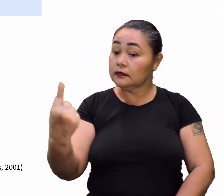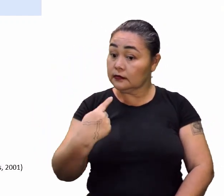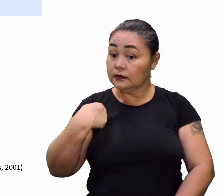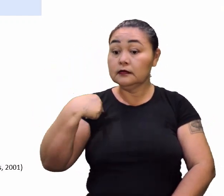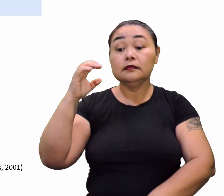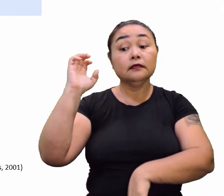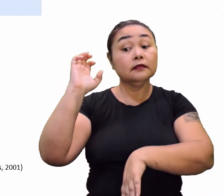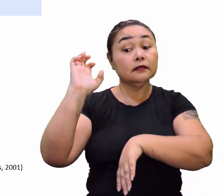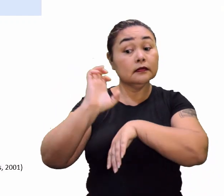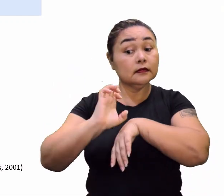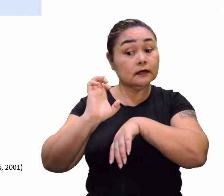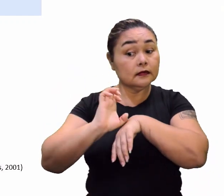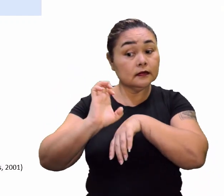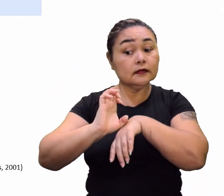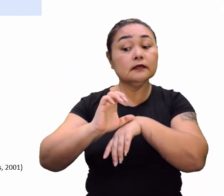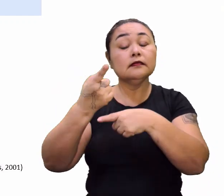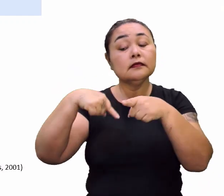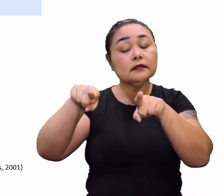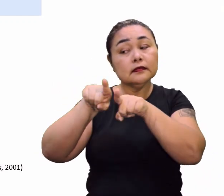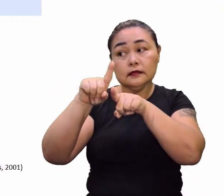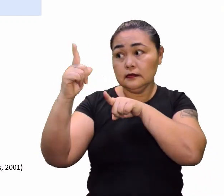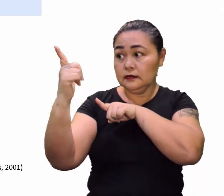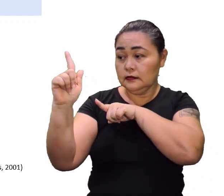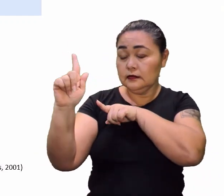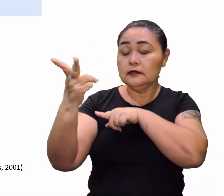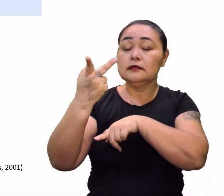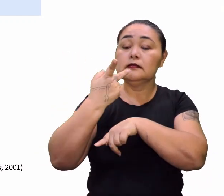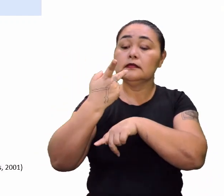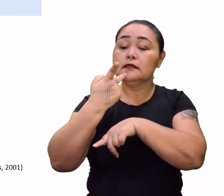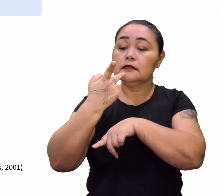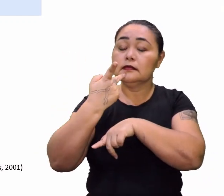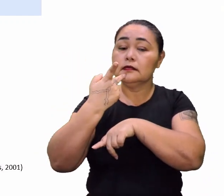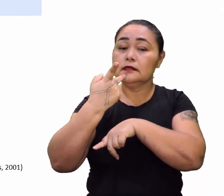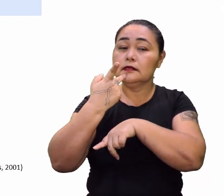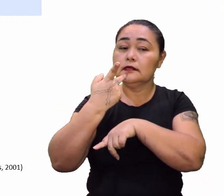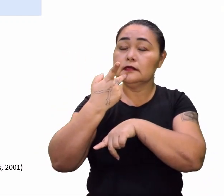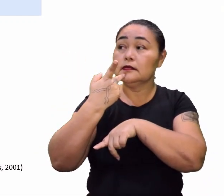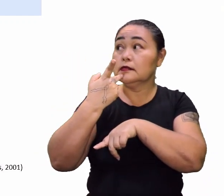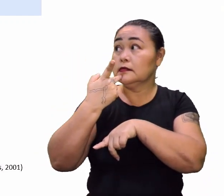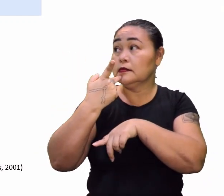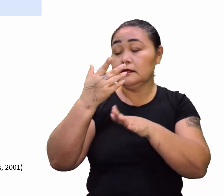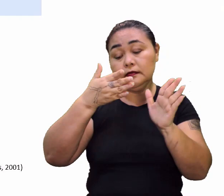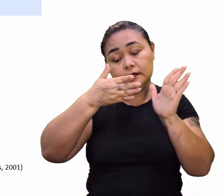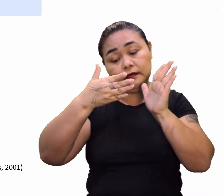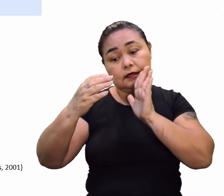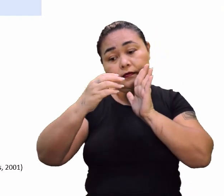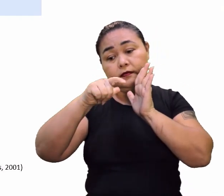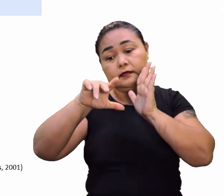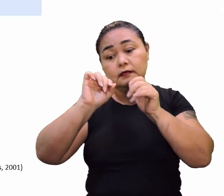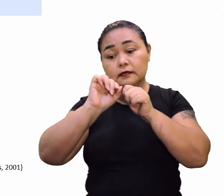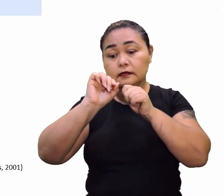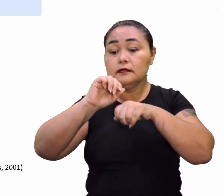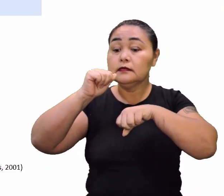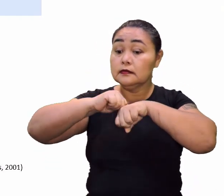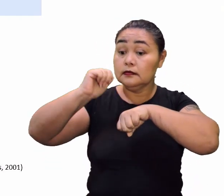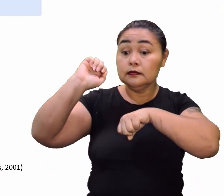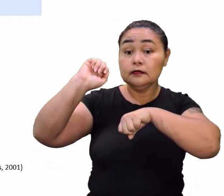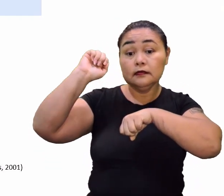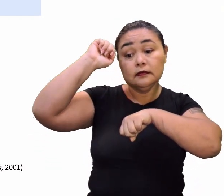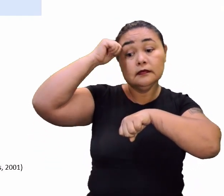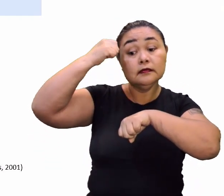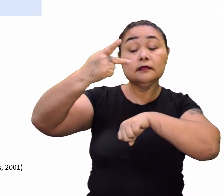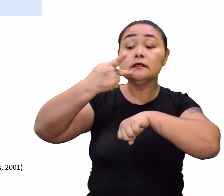a história e a geografia, Com né? certeza. Porque quando a gente fala em ciclo da cassiterita,